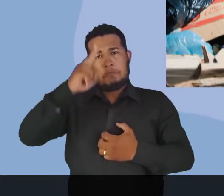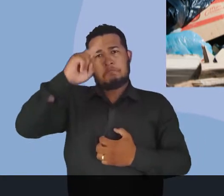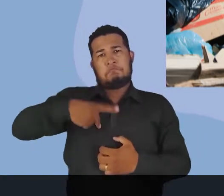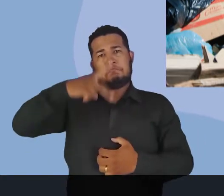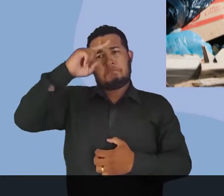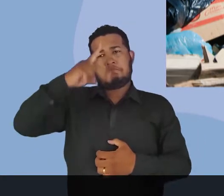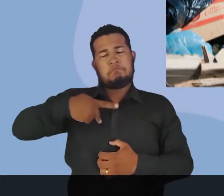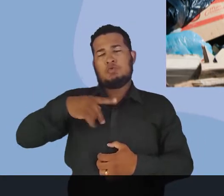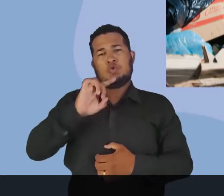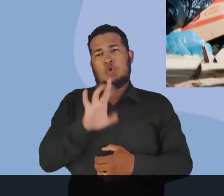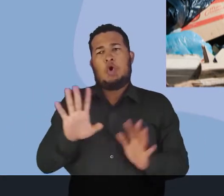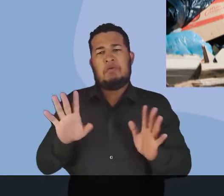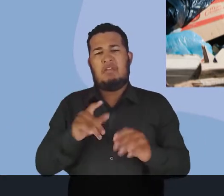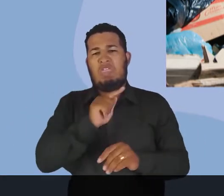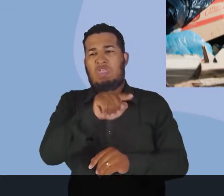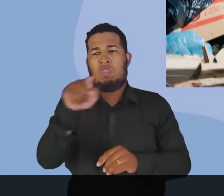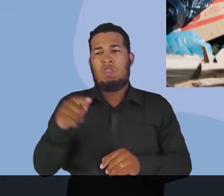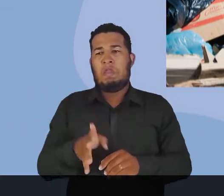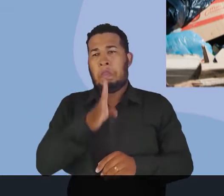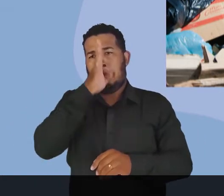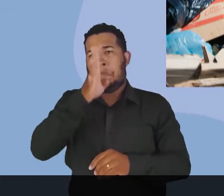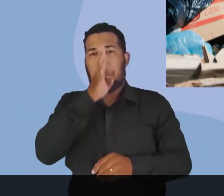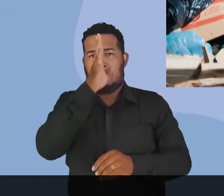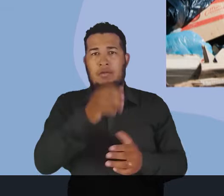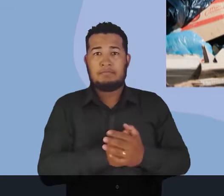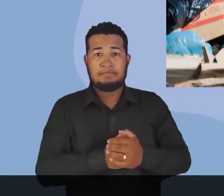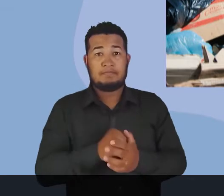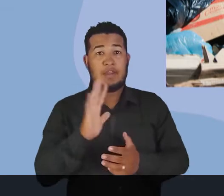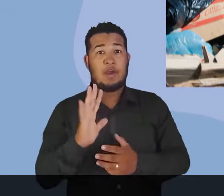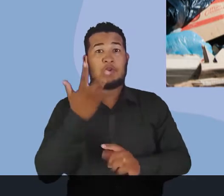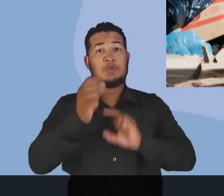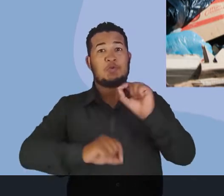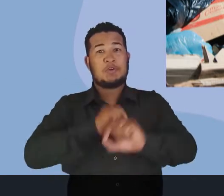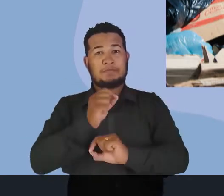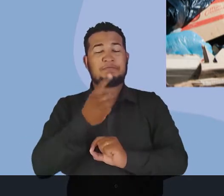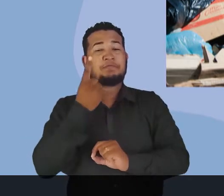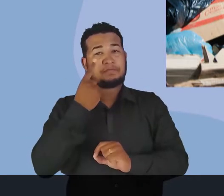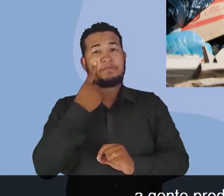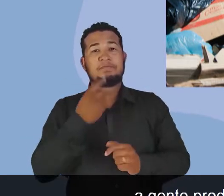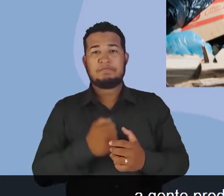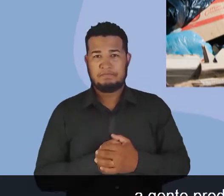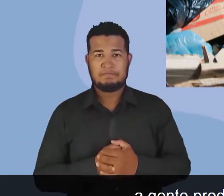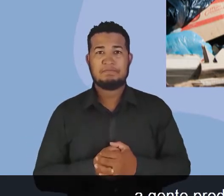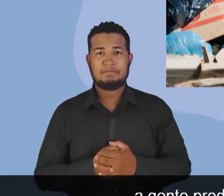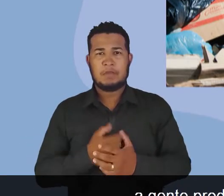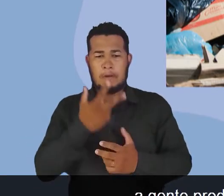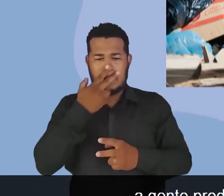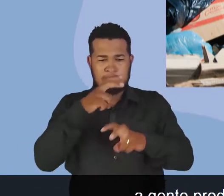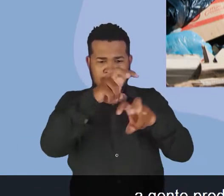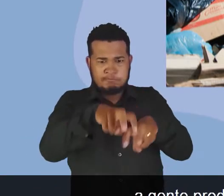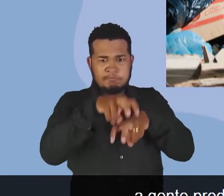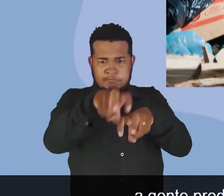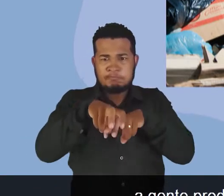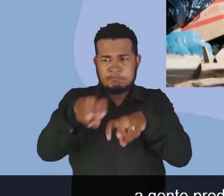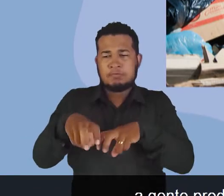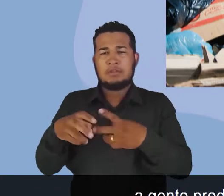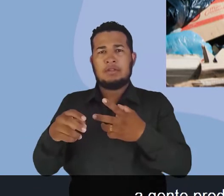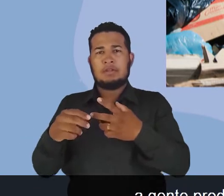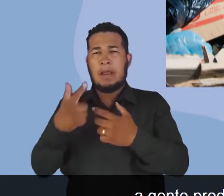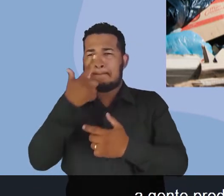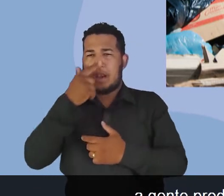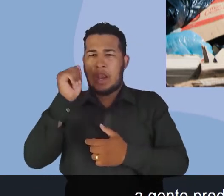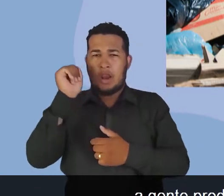em si mesmo? O resultado é o que a gente está vendo na tela. A gente esgota a terra, a gente produz muito lixo, a